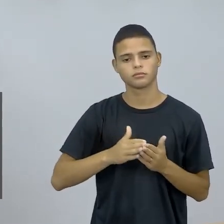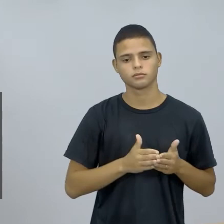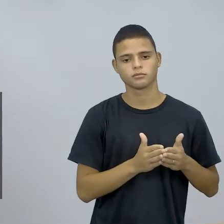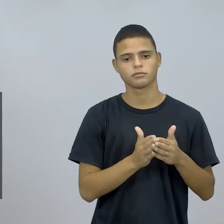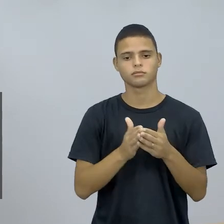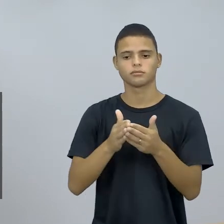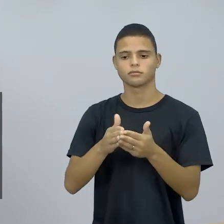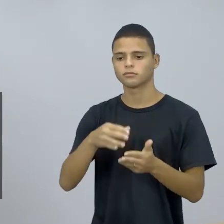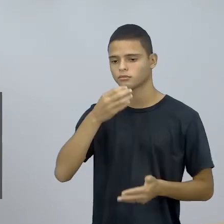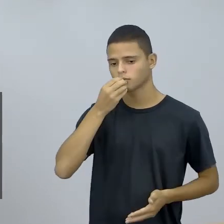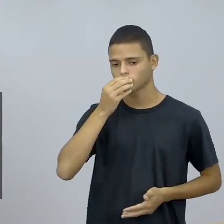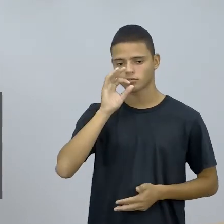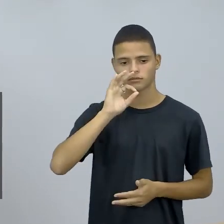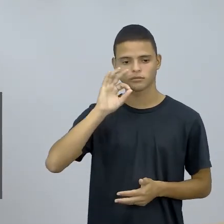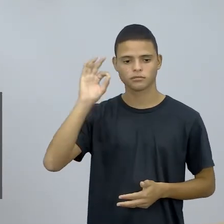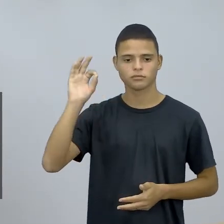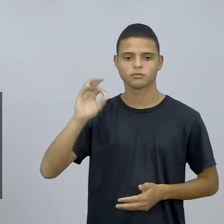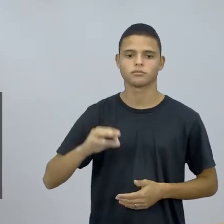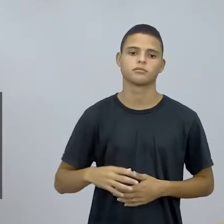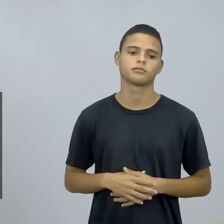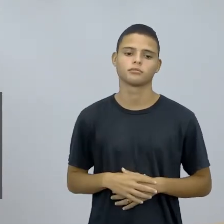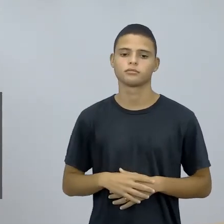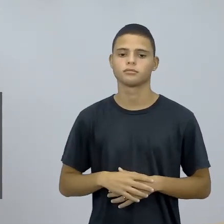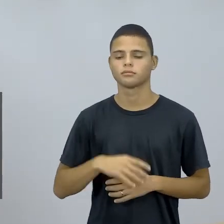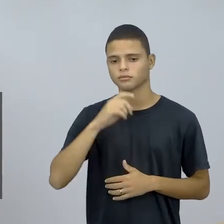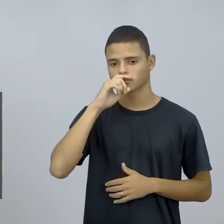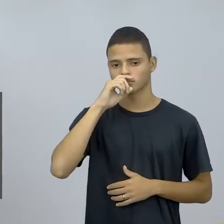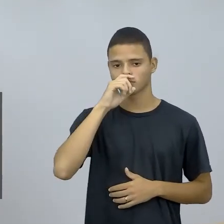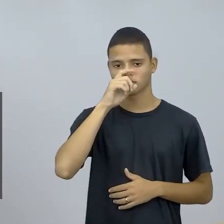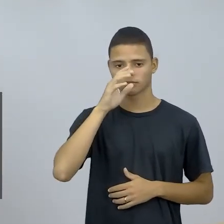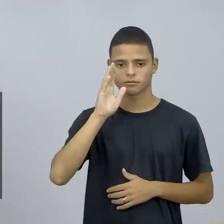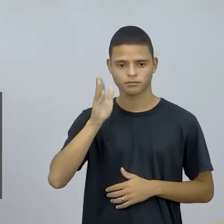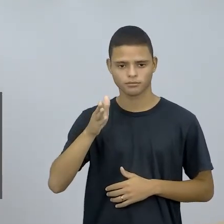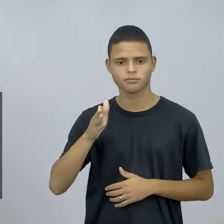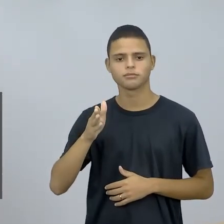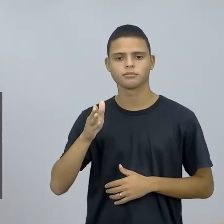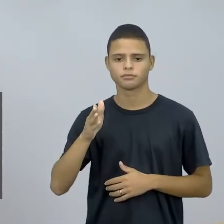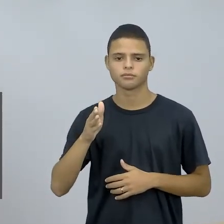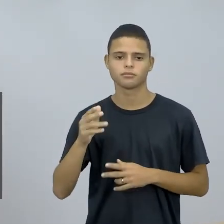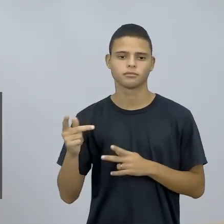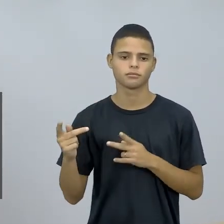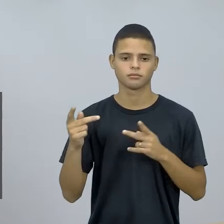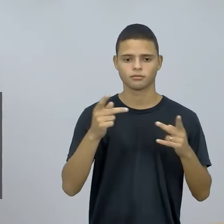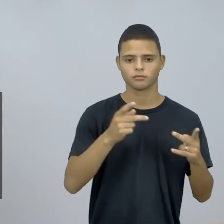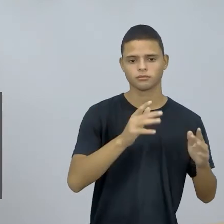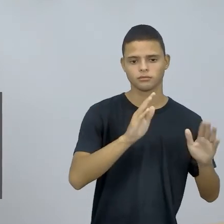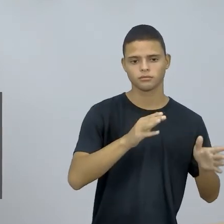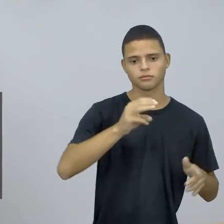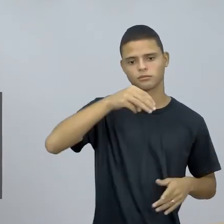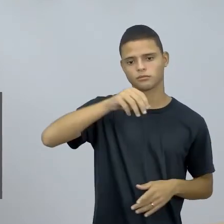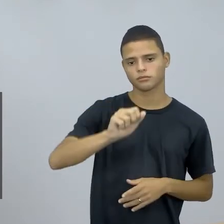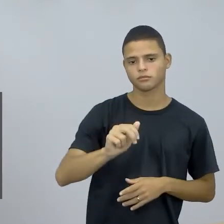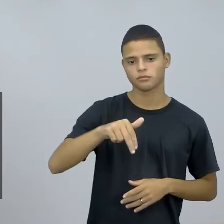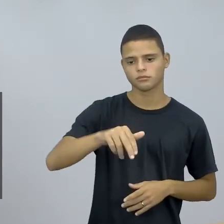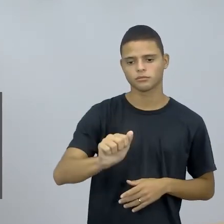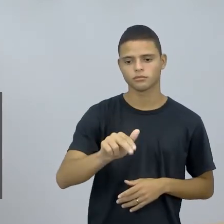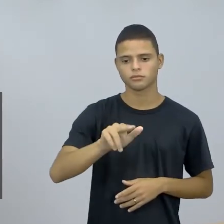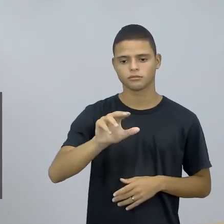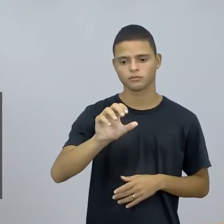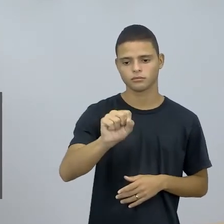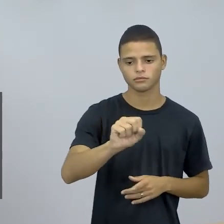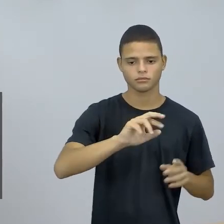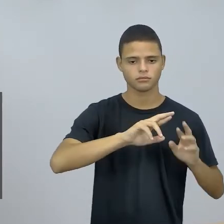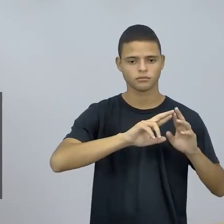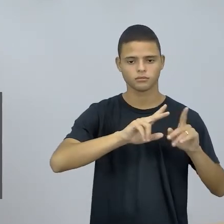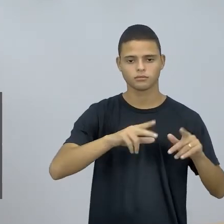É maravilhoso. A gente não tem ideia. Eu já fui várias vezes à região norte, a Manaus, e